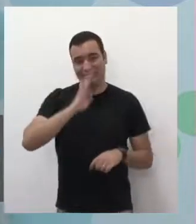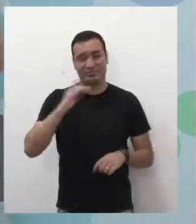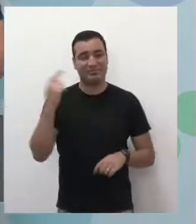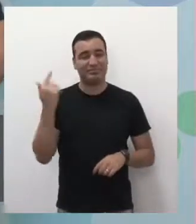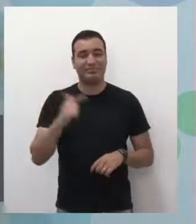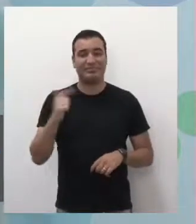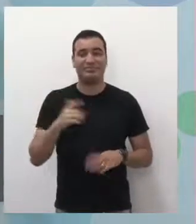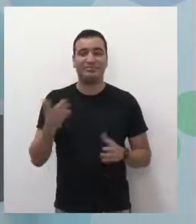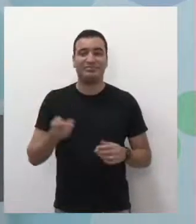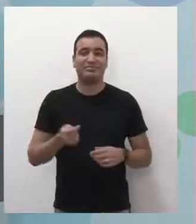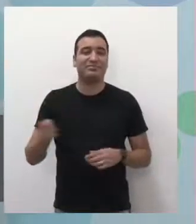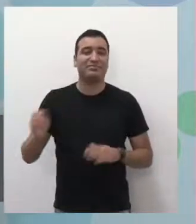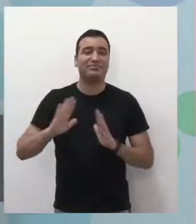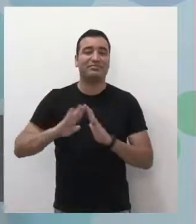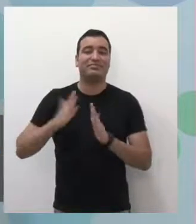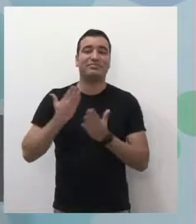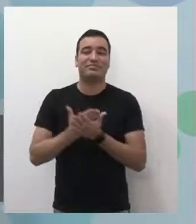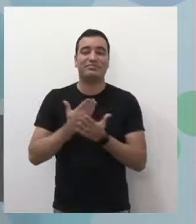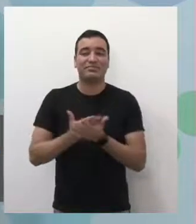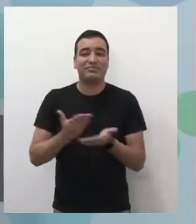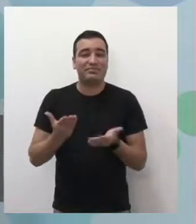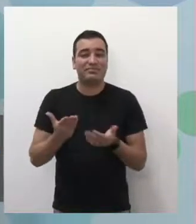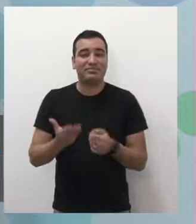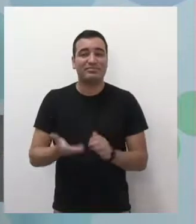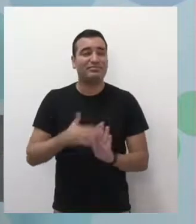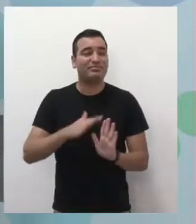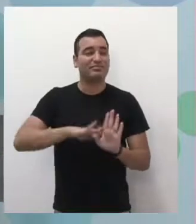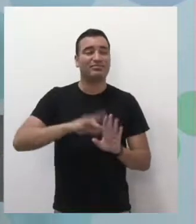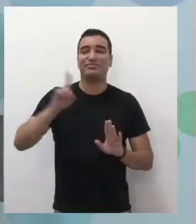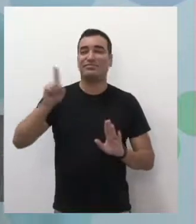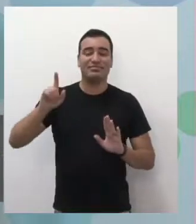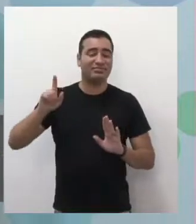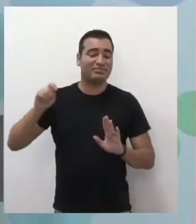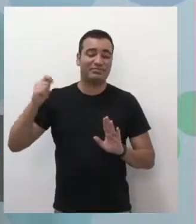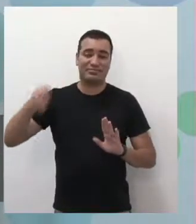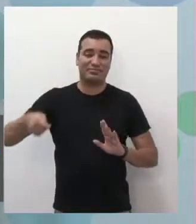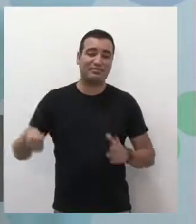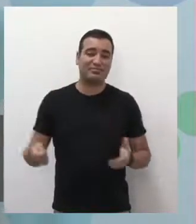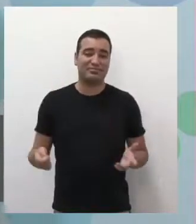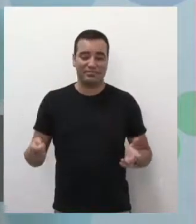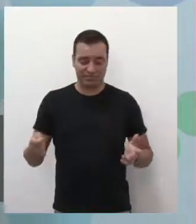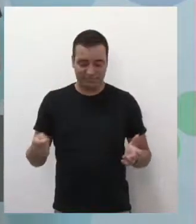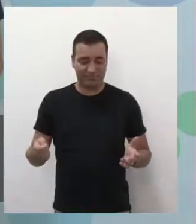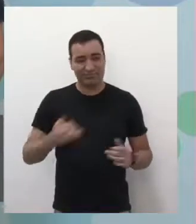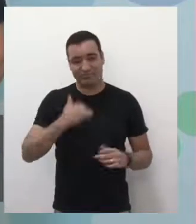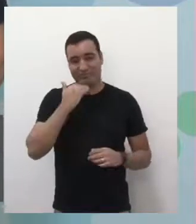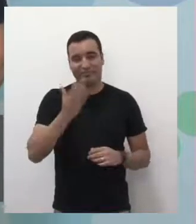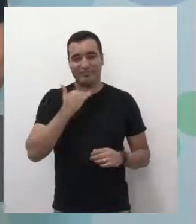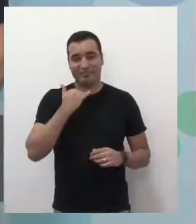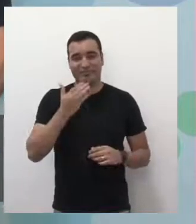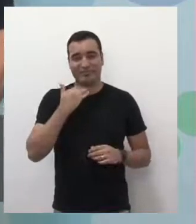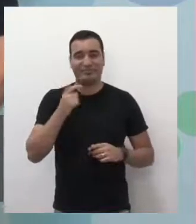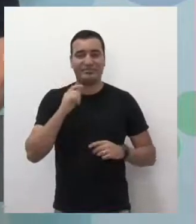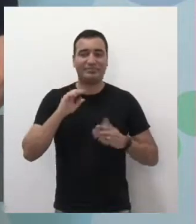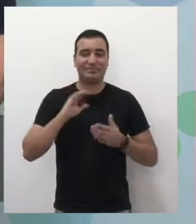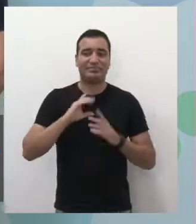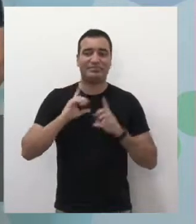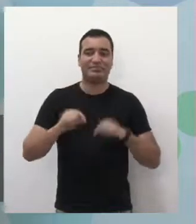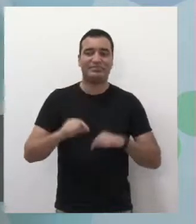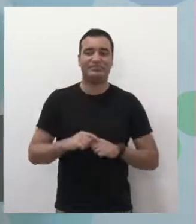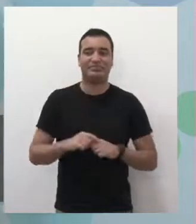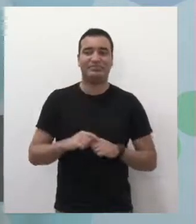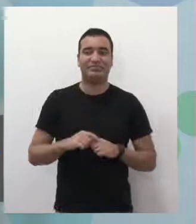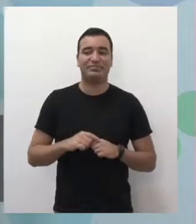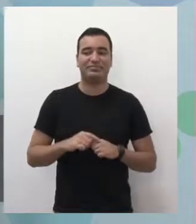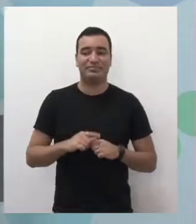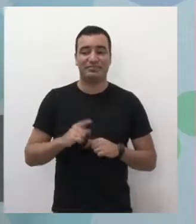Ah, mas eu vou carregar lá na escola. Mas alguém vai pagar a conta. Sim. Alguém vai pagar a conta. Não adianta a gente querer fugir. Ah, mas eu vou